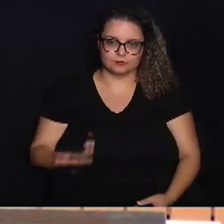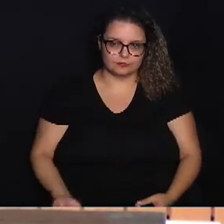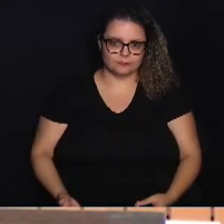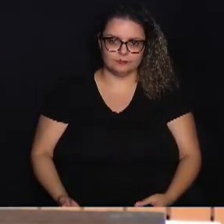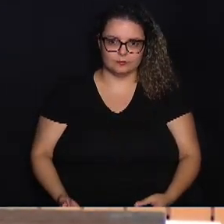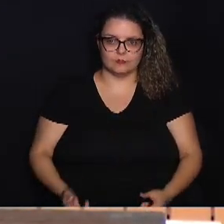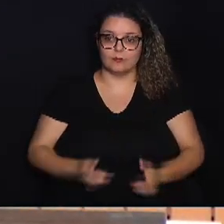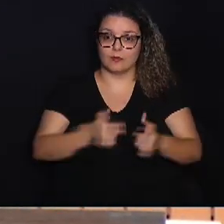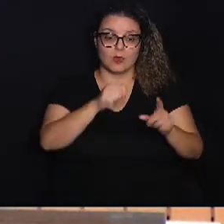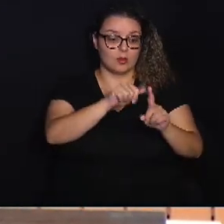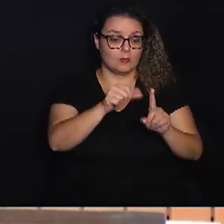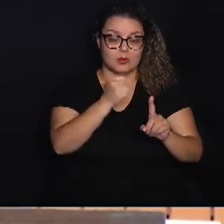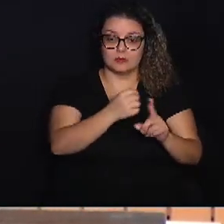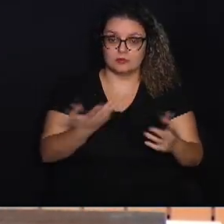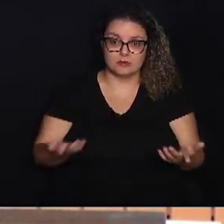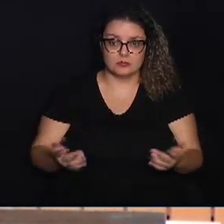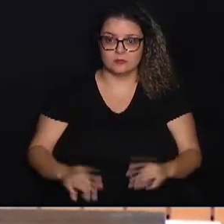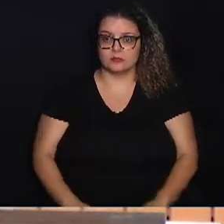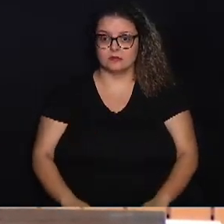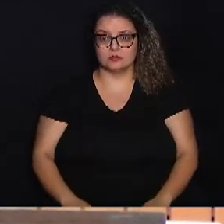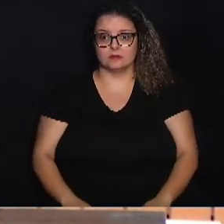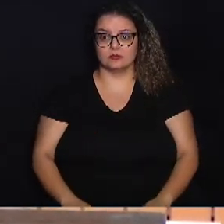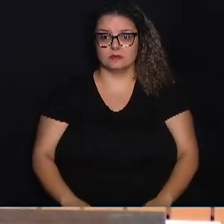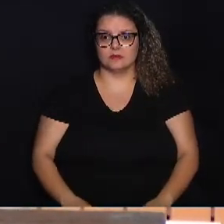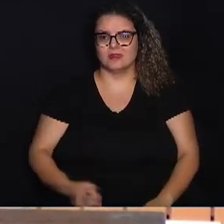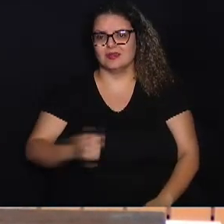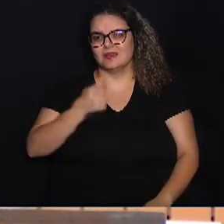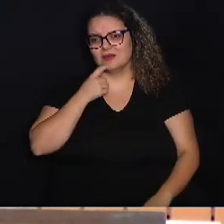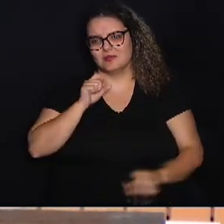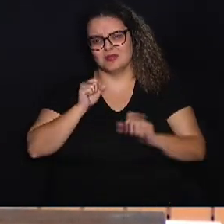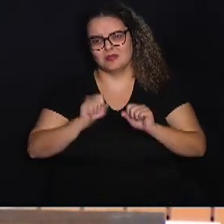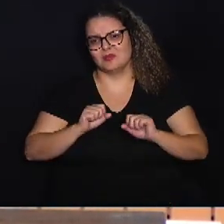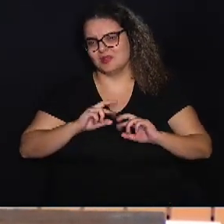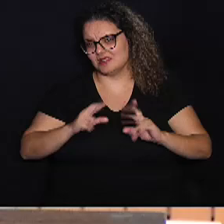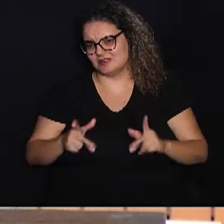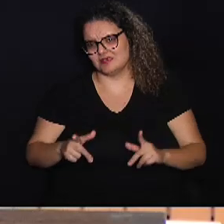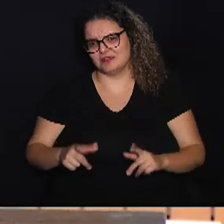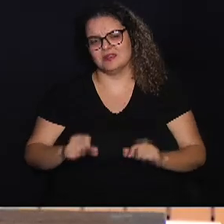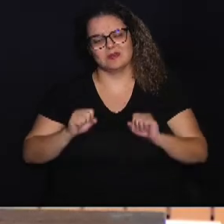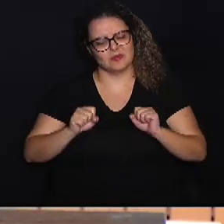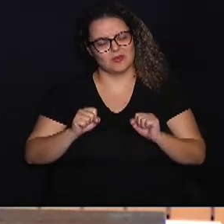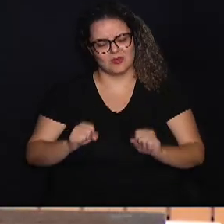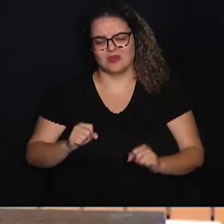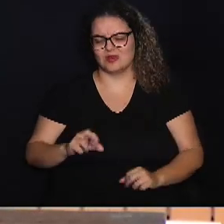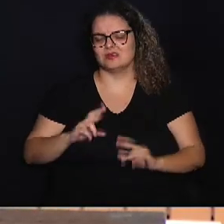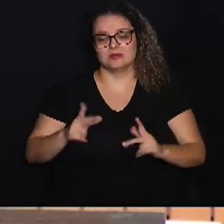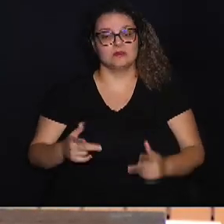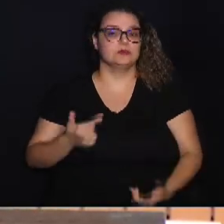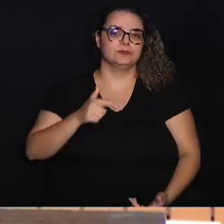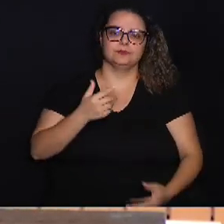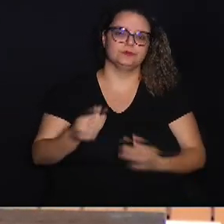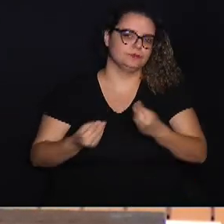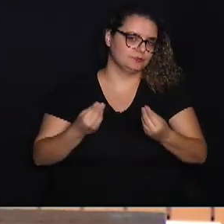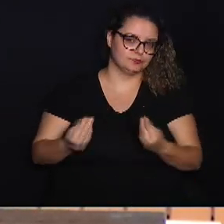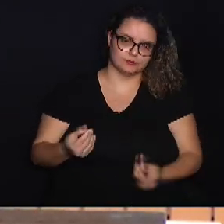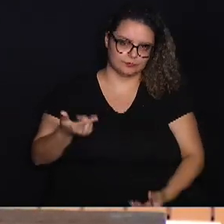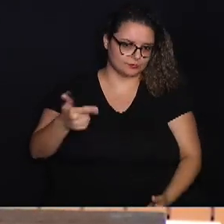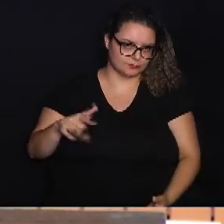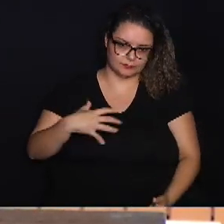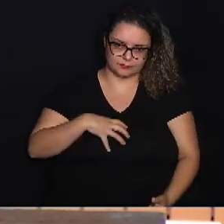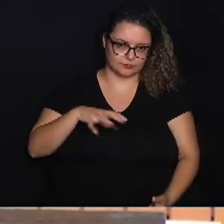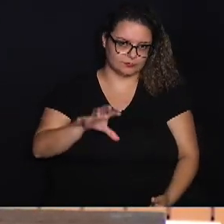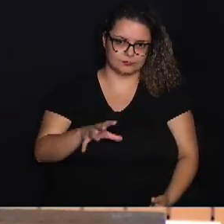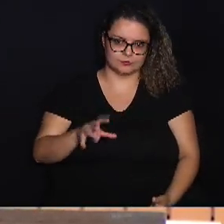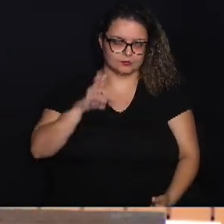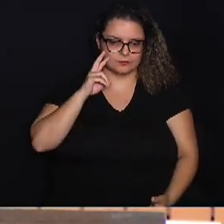de feminicídio Campinas pode ser diferente minha gente Campinas pode ser di diferente não dá pra gente continuar